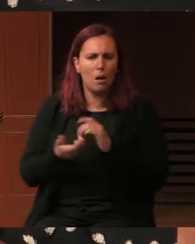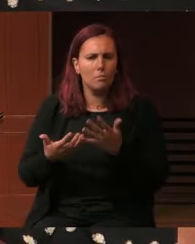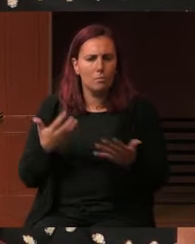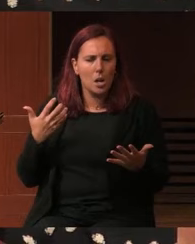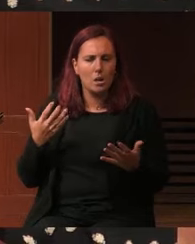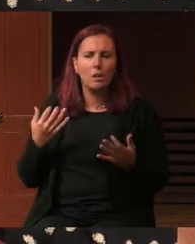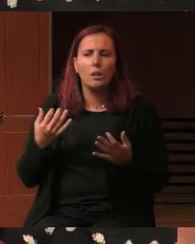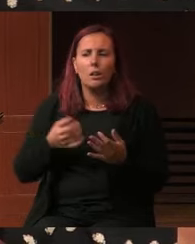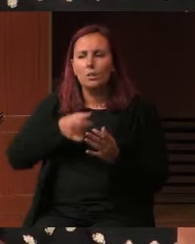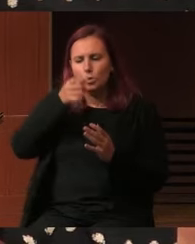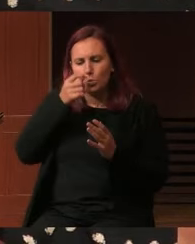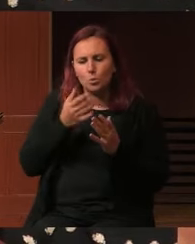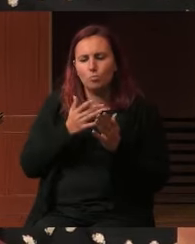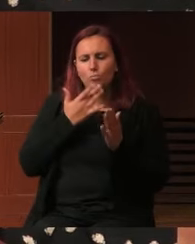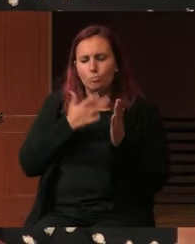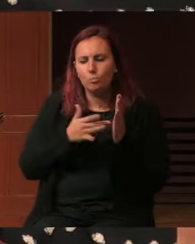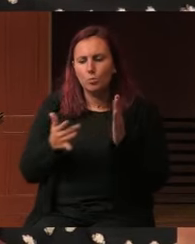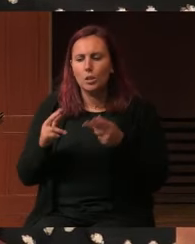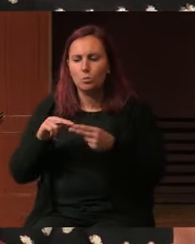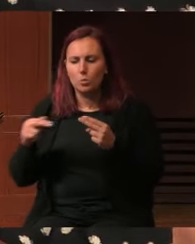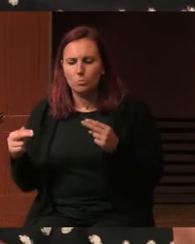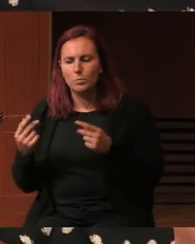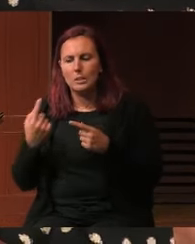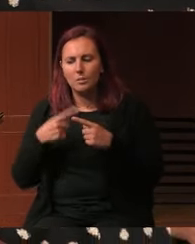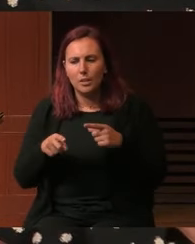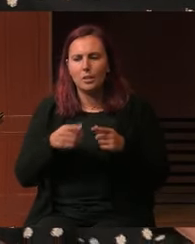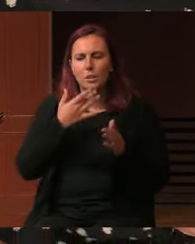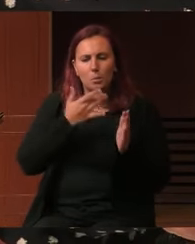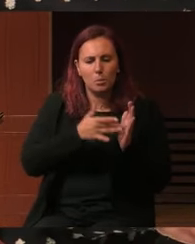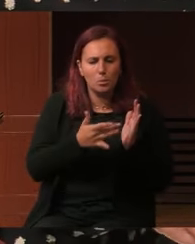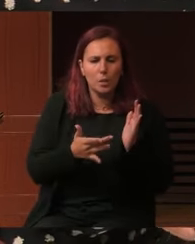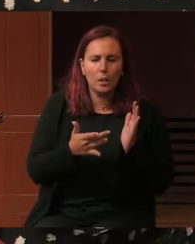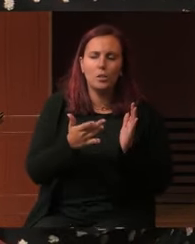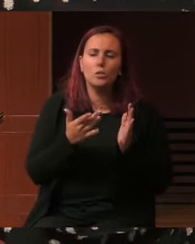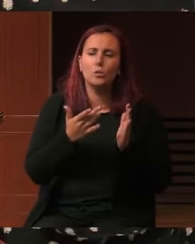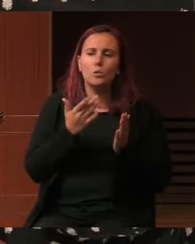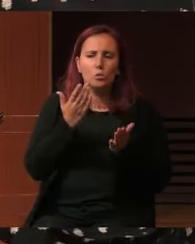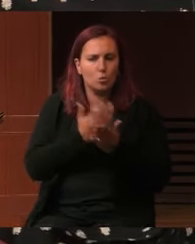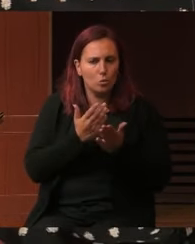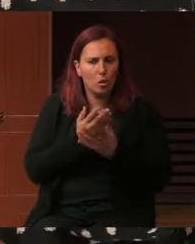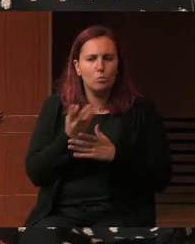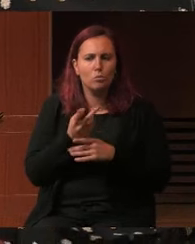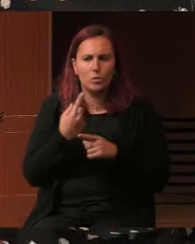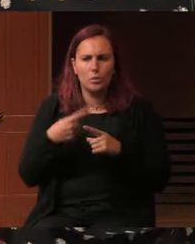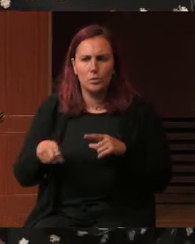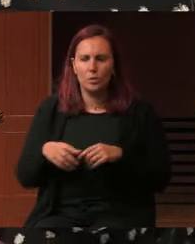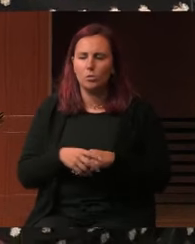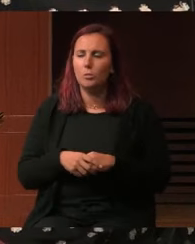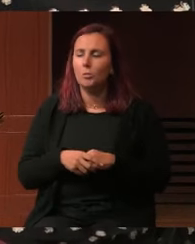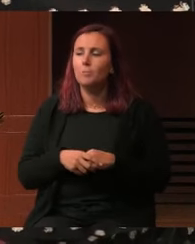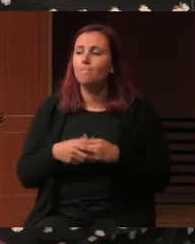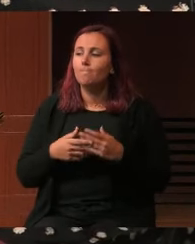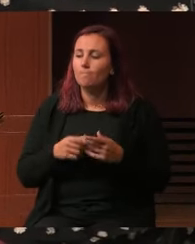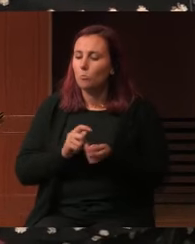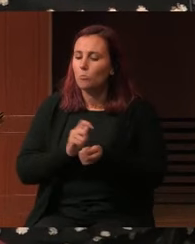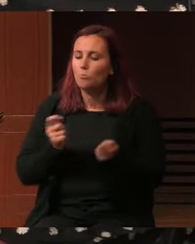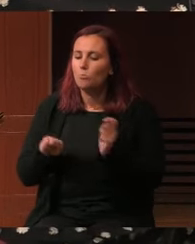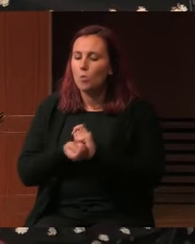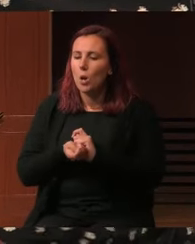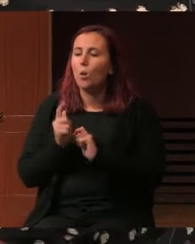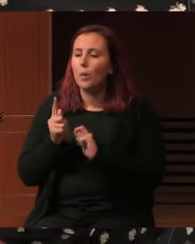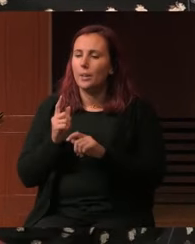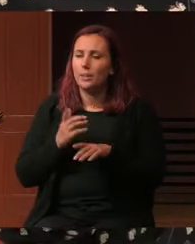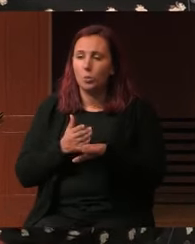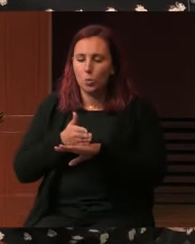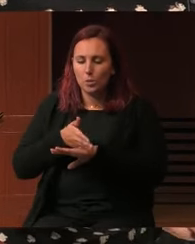dos bibliotecários, tanto as bibliotecas municipais quanto as bibliotecas escolares. Mudou o nosso